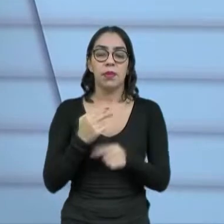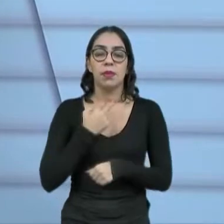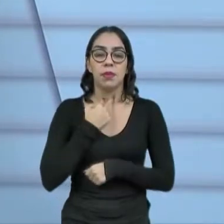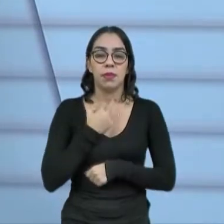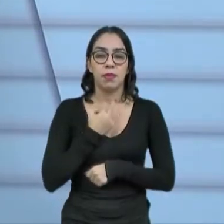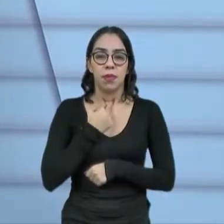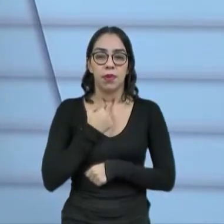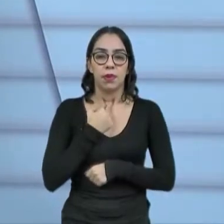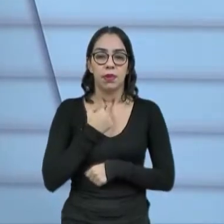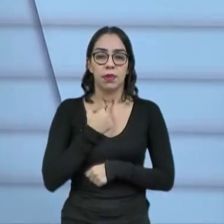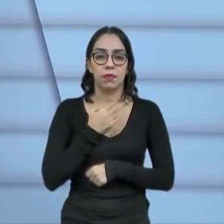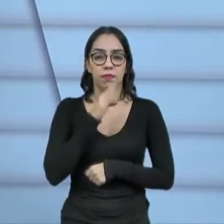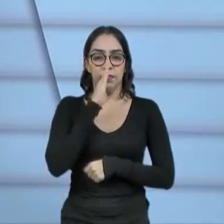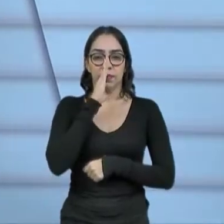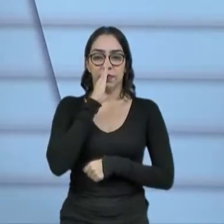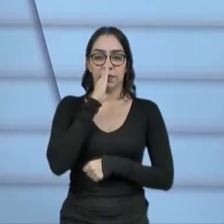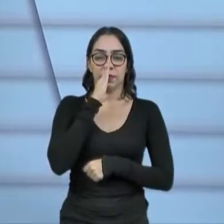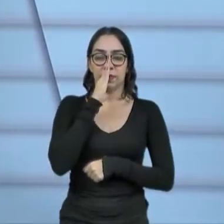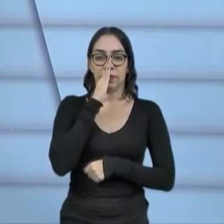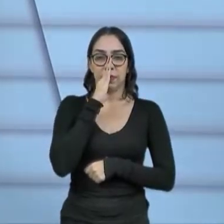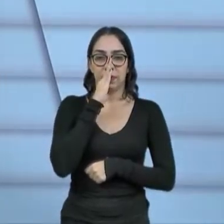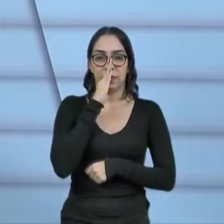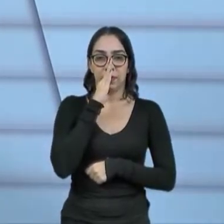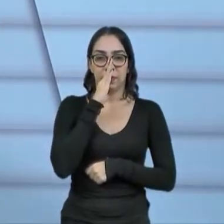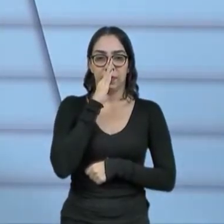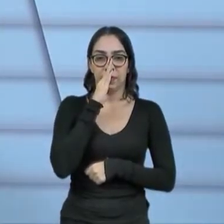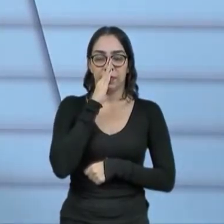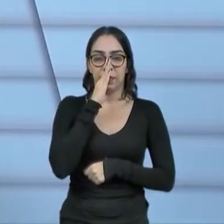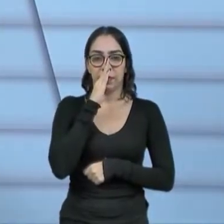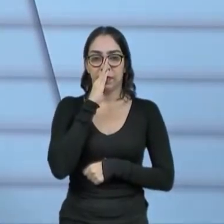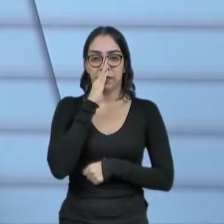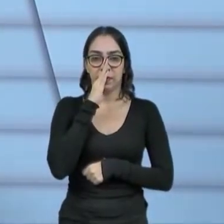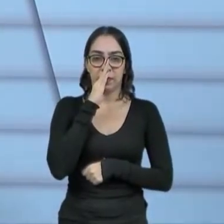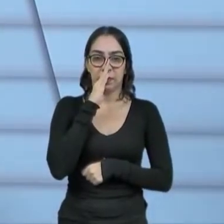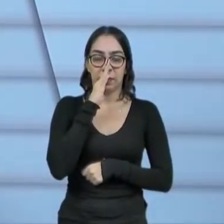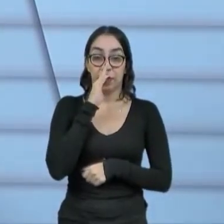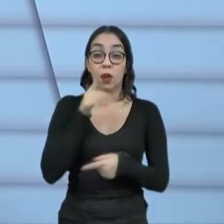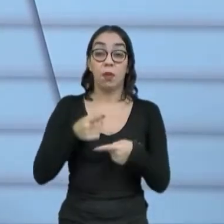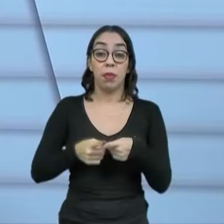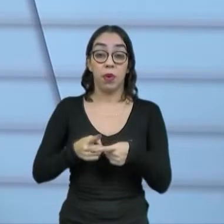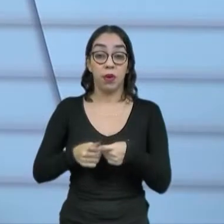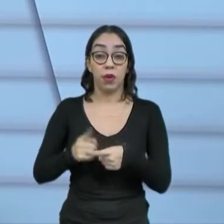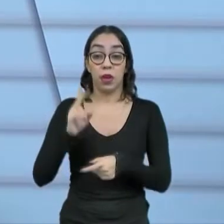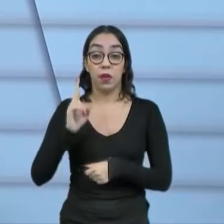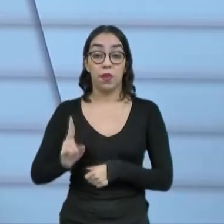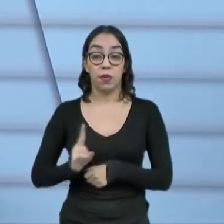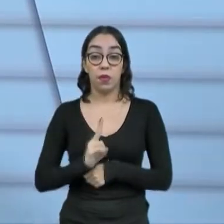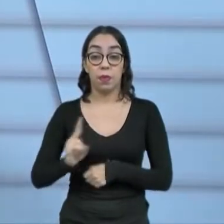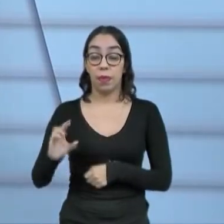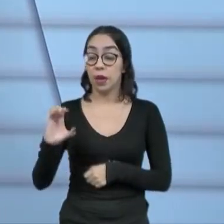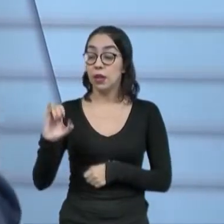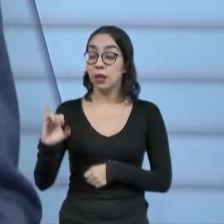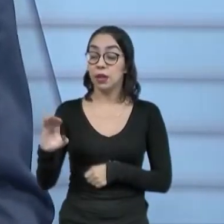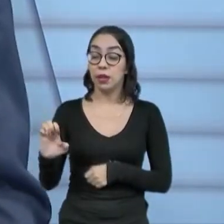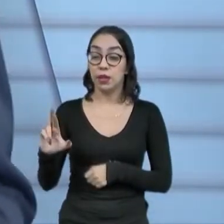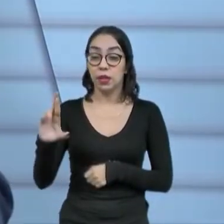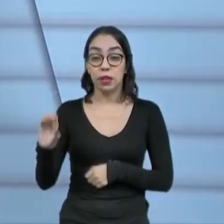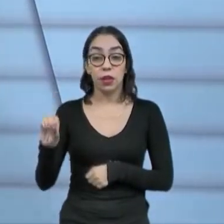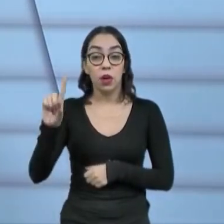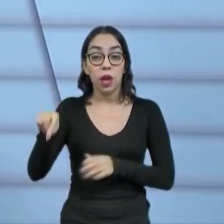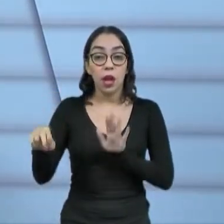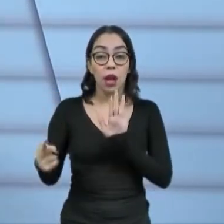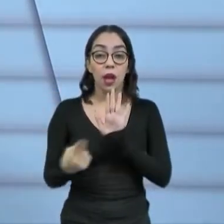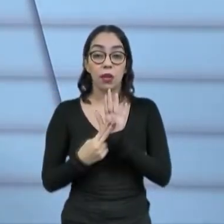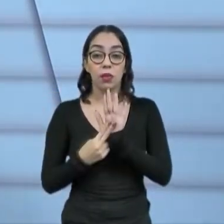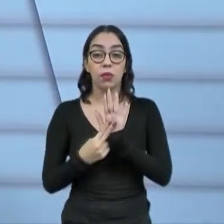mais fazer de conta que não existe uma santidade, pelo menos no coração popular, para o Padre Cícero. Quem